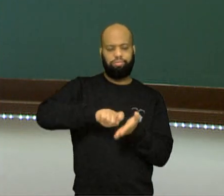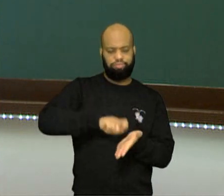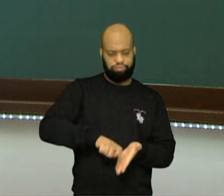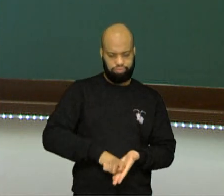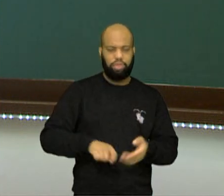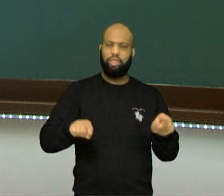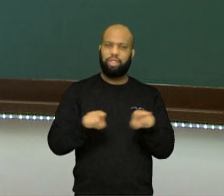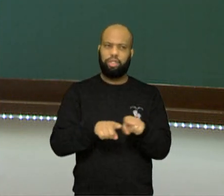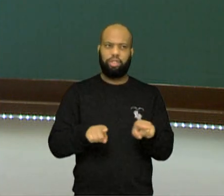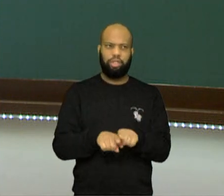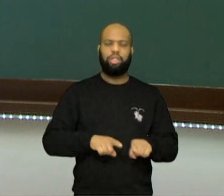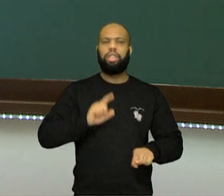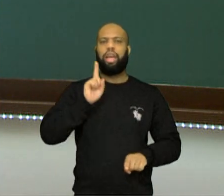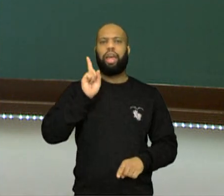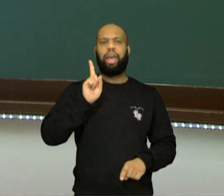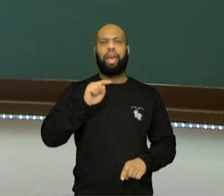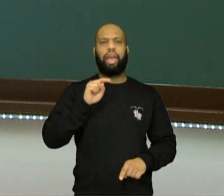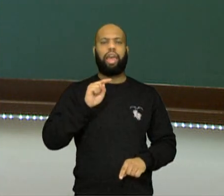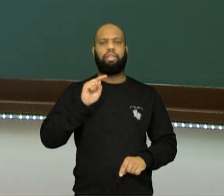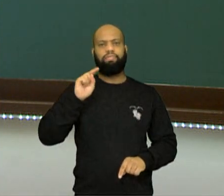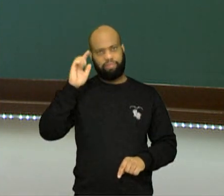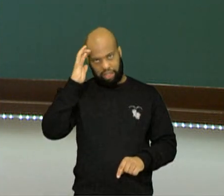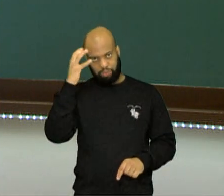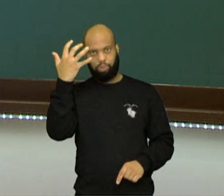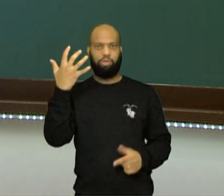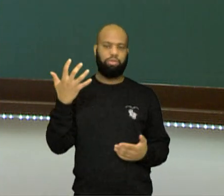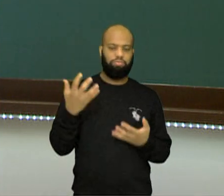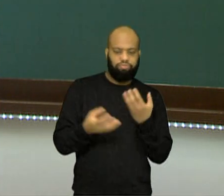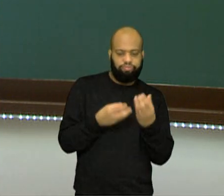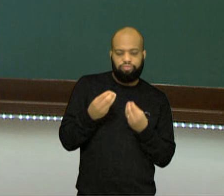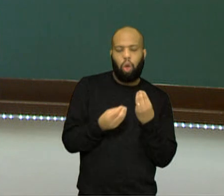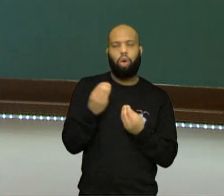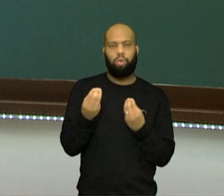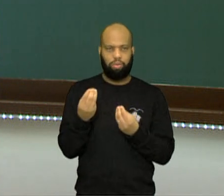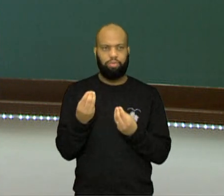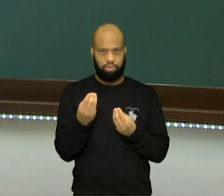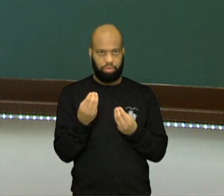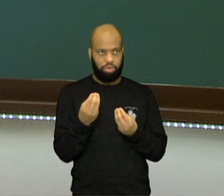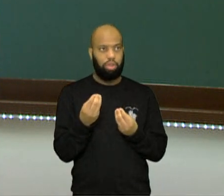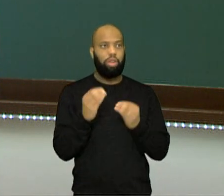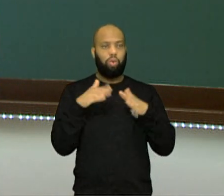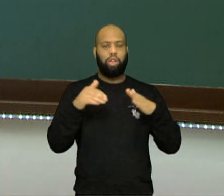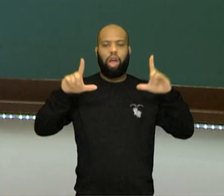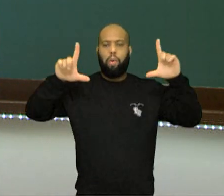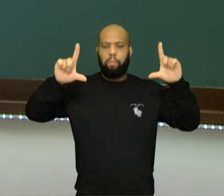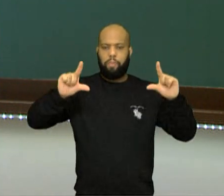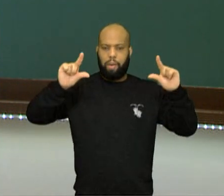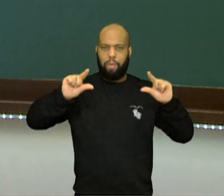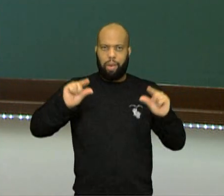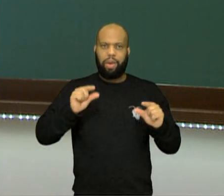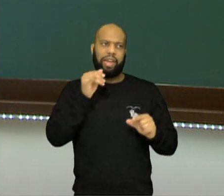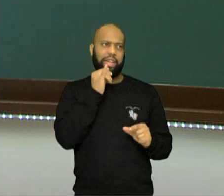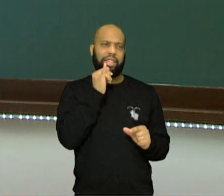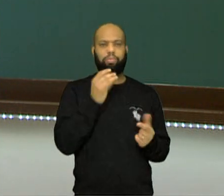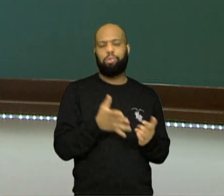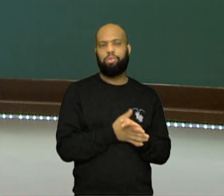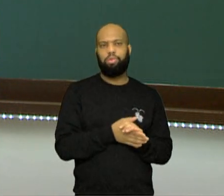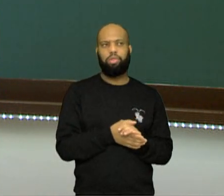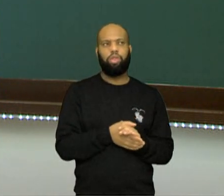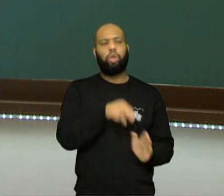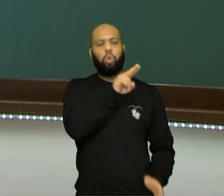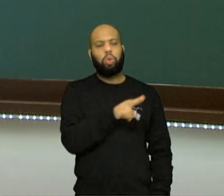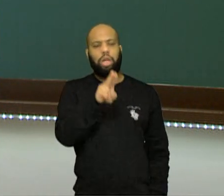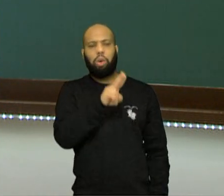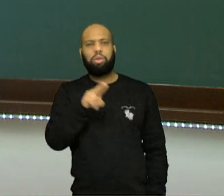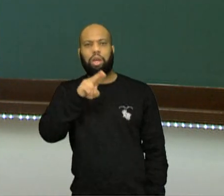ali como soluções ou possíveis soluções? A redução do consumo, por exemplo, do uso